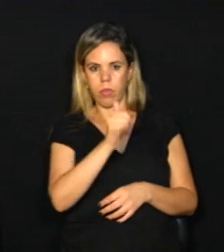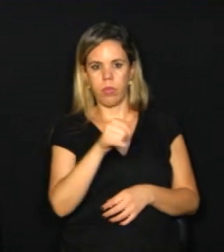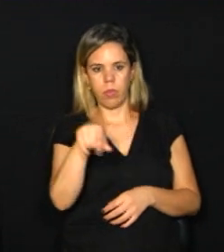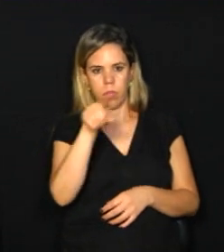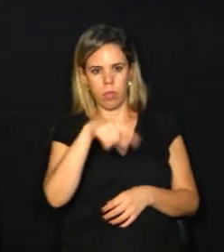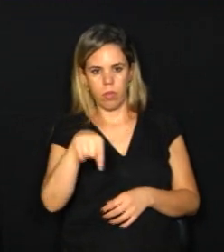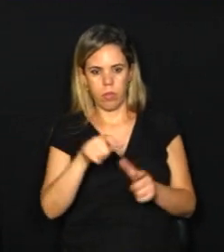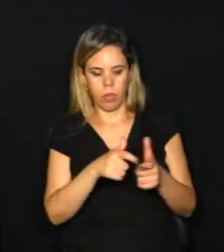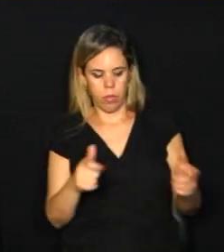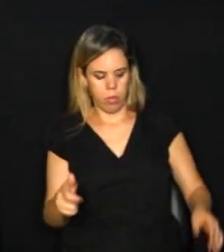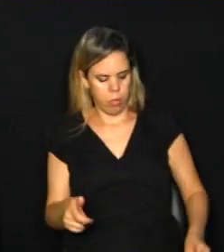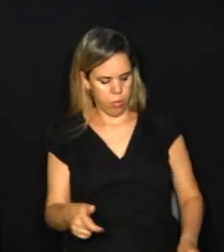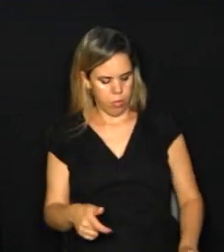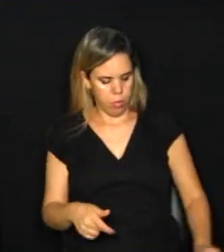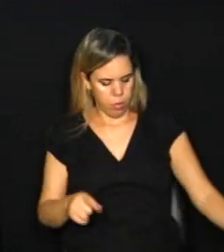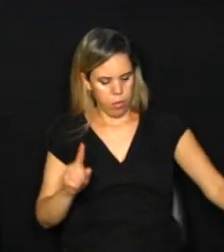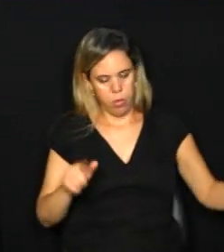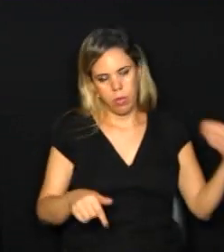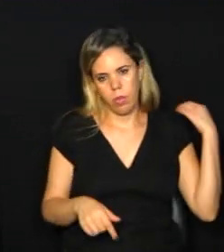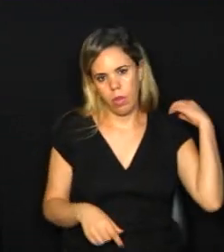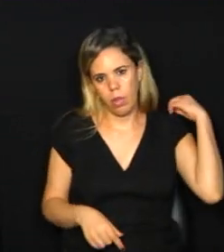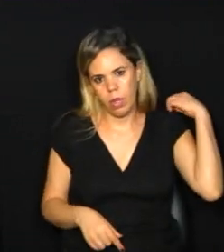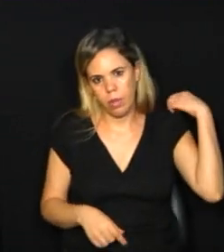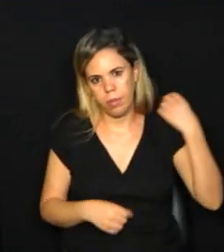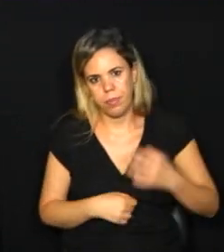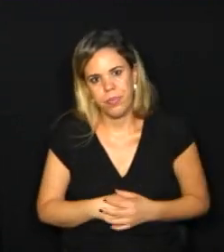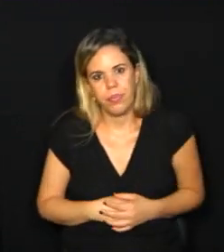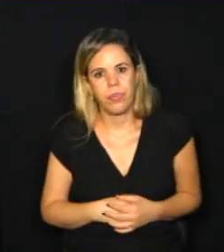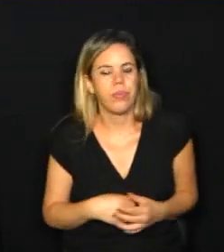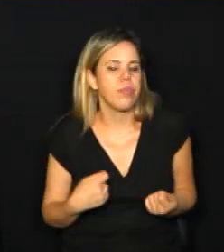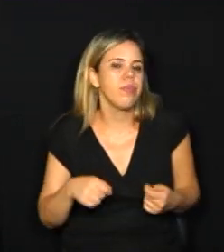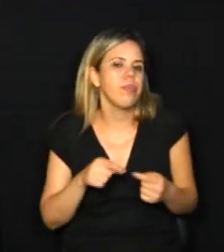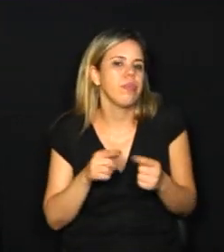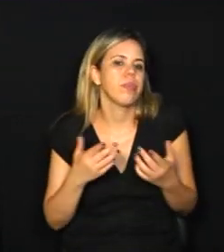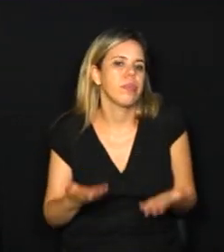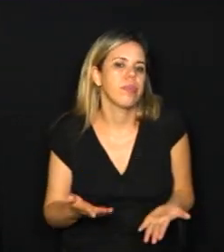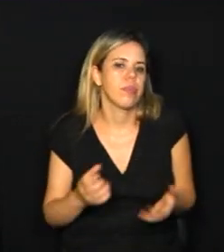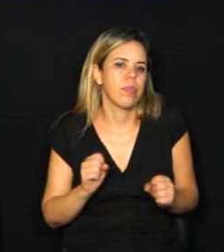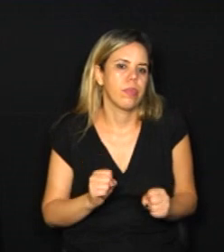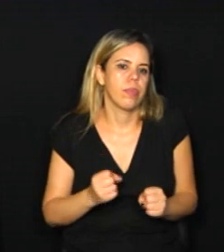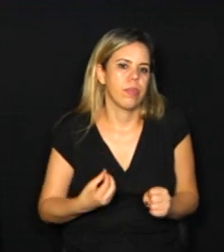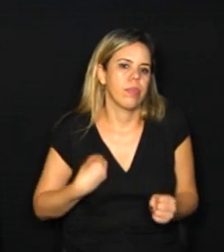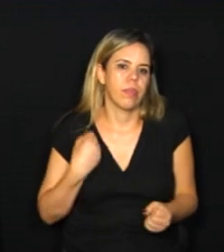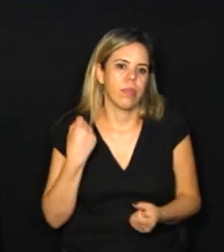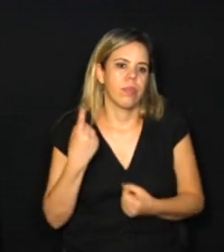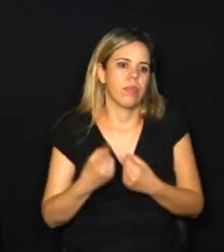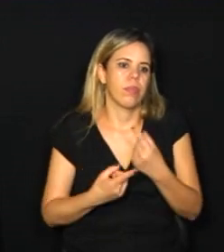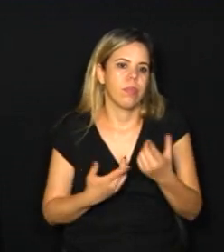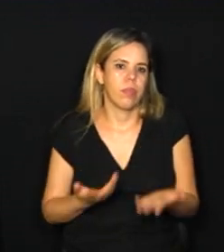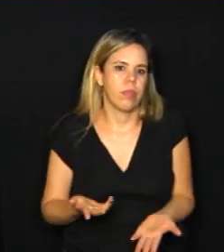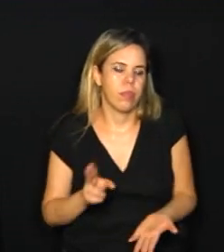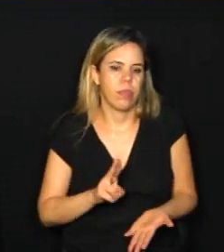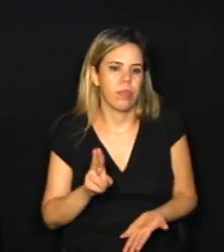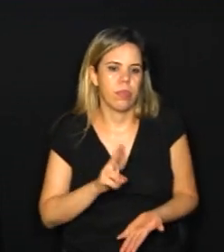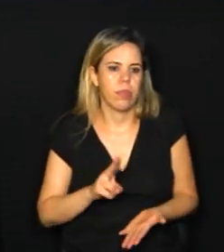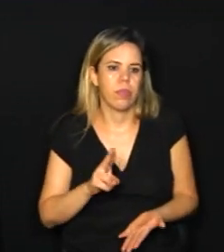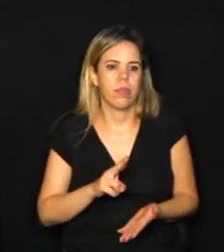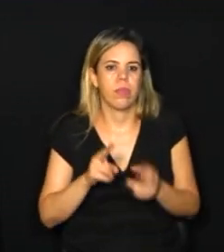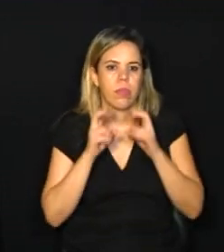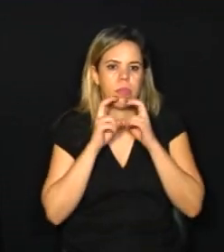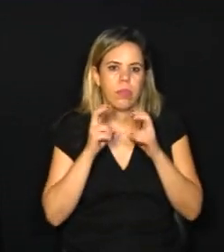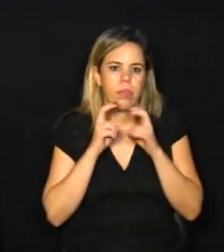que a ampliação ela é aquilo que for necessário. Nós podemos, eventualmente, usar o